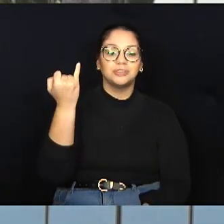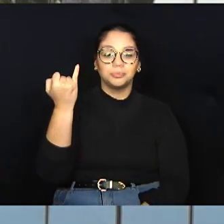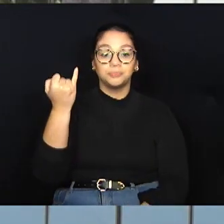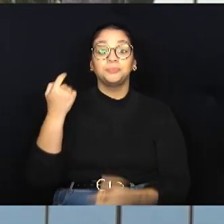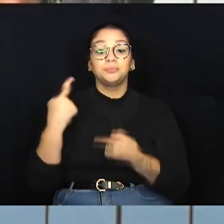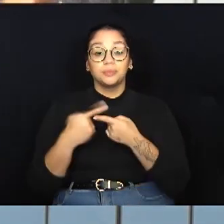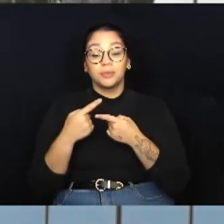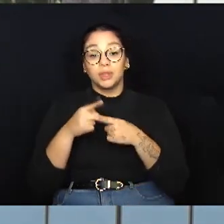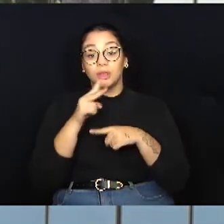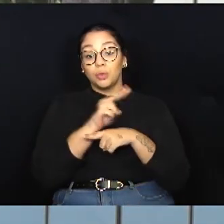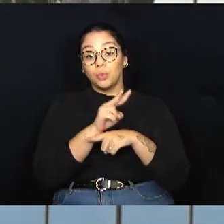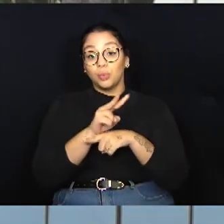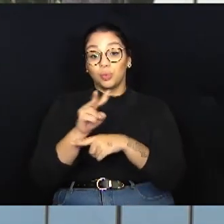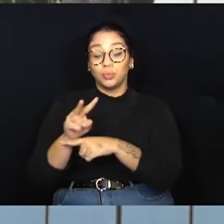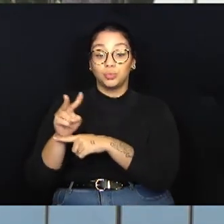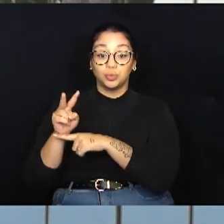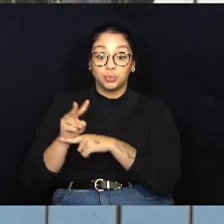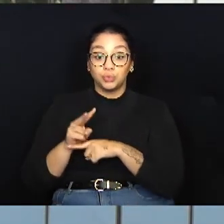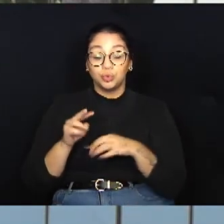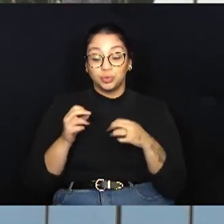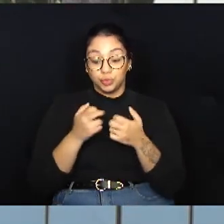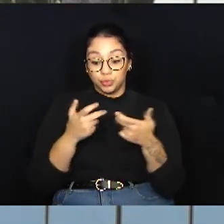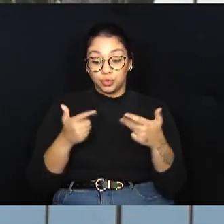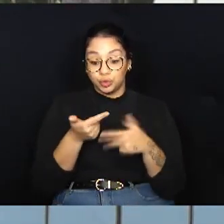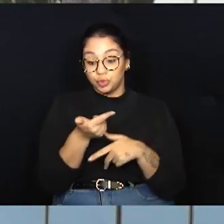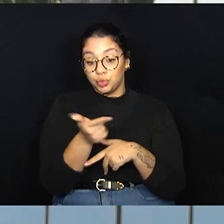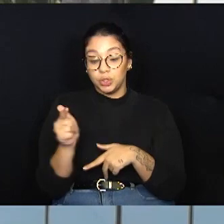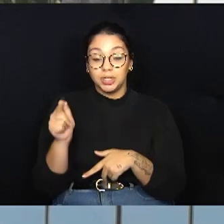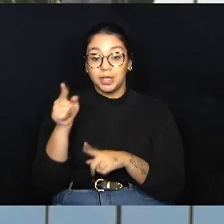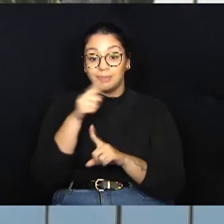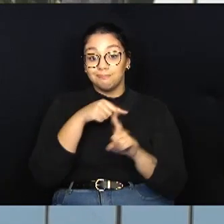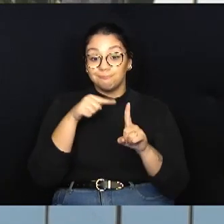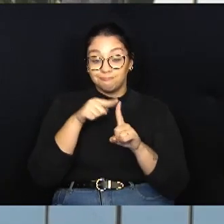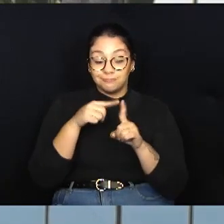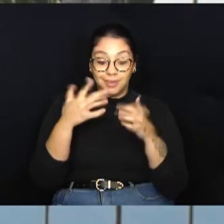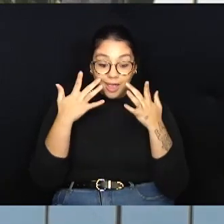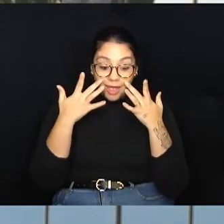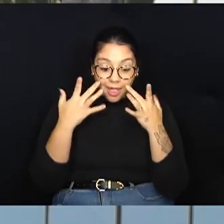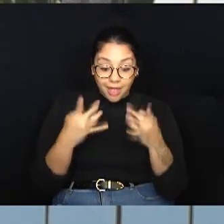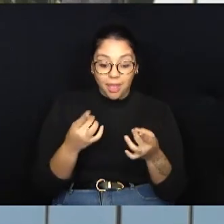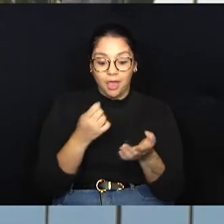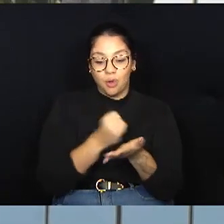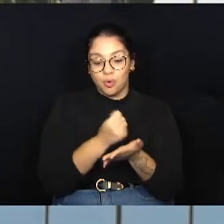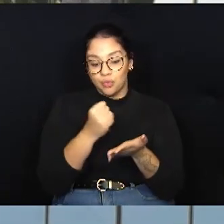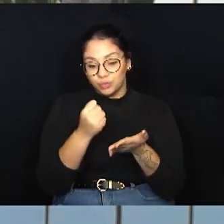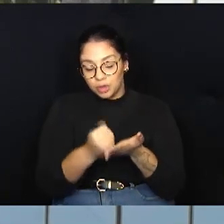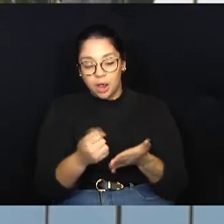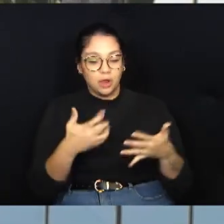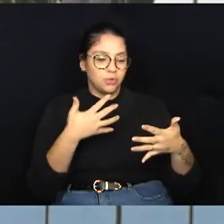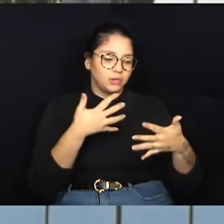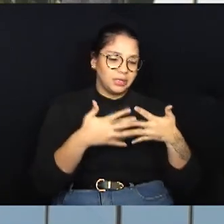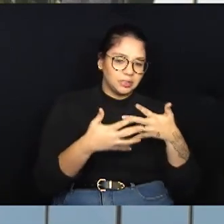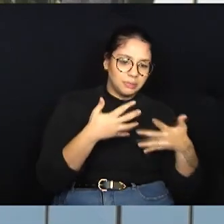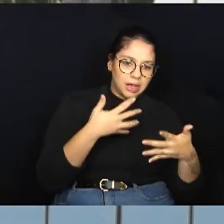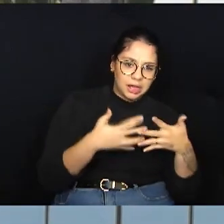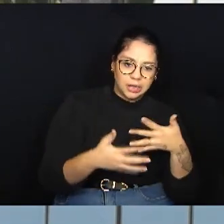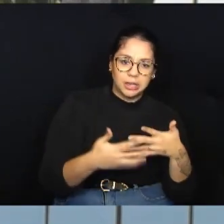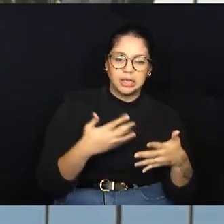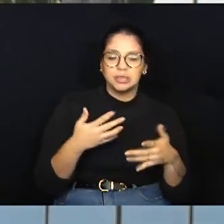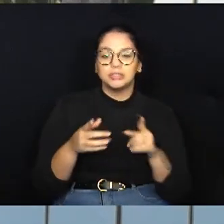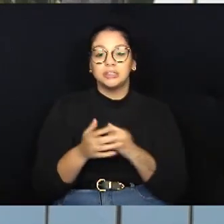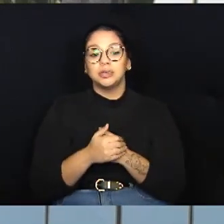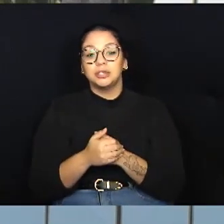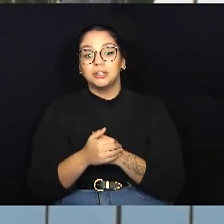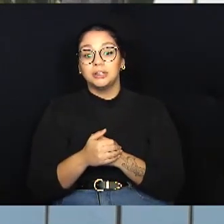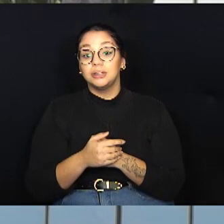cuida basicamente de todas as demais no sentido de estar olhando os contratos, a transparência, os TACs. Então